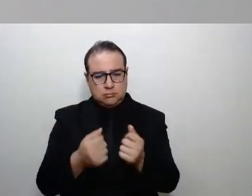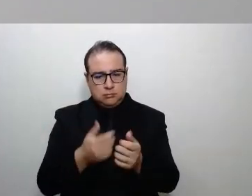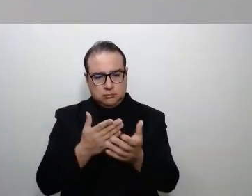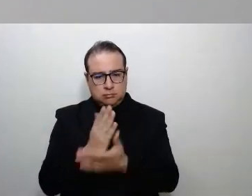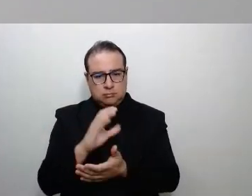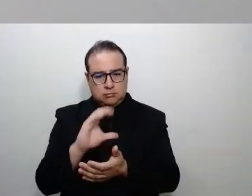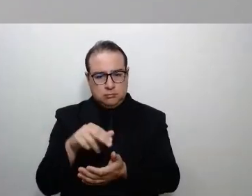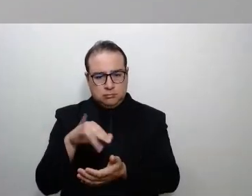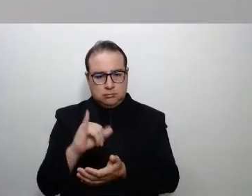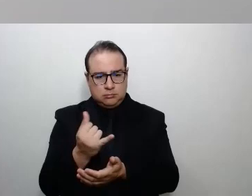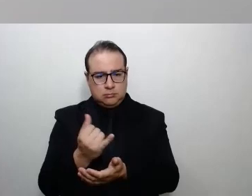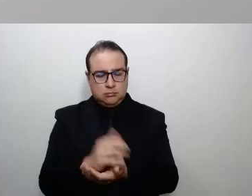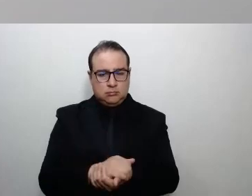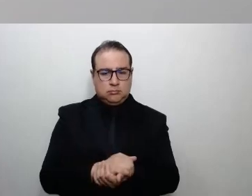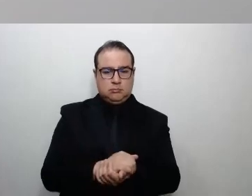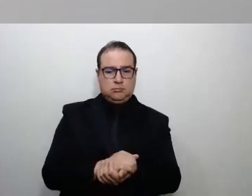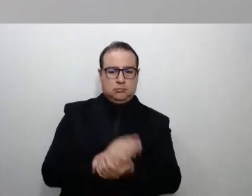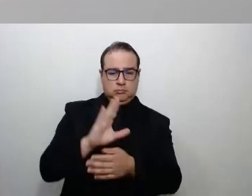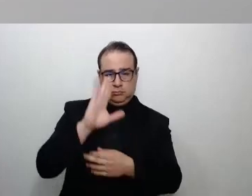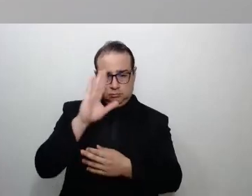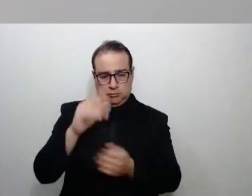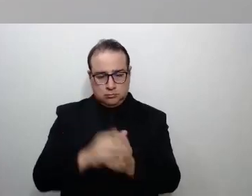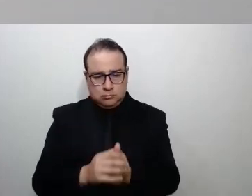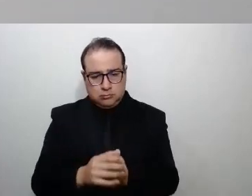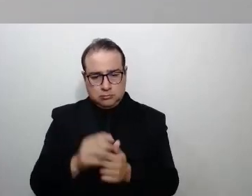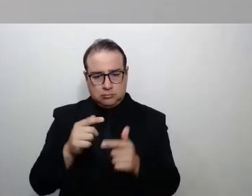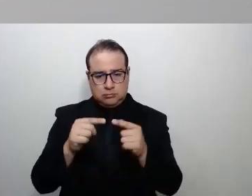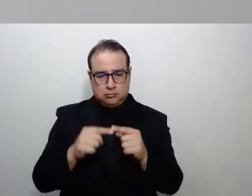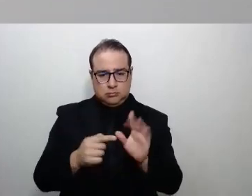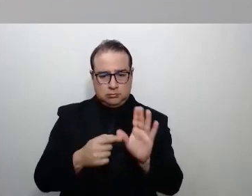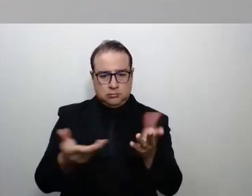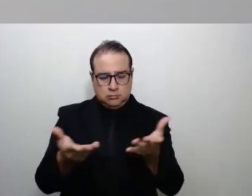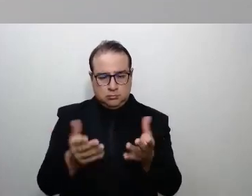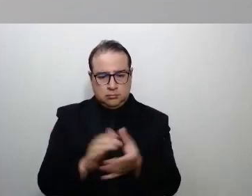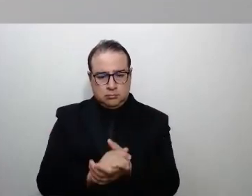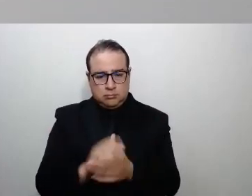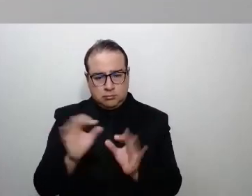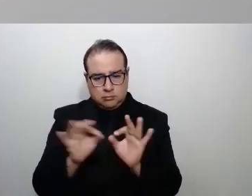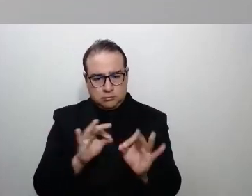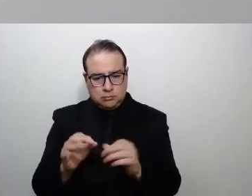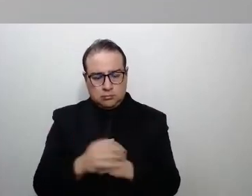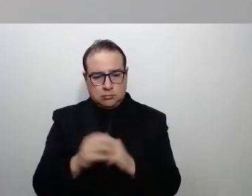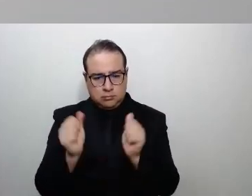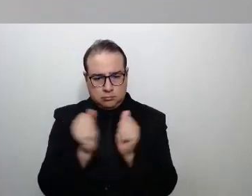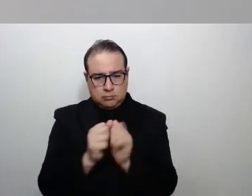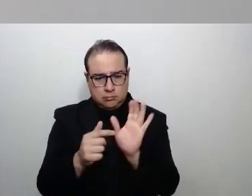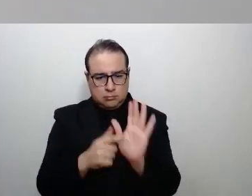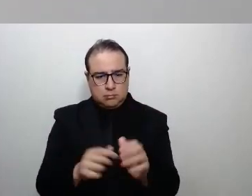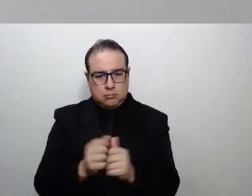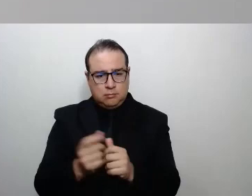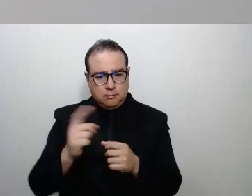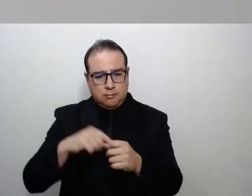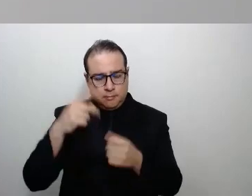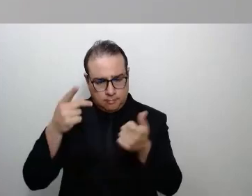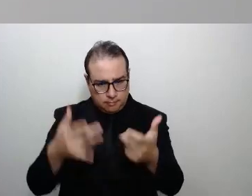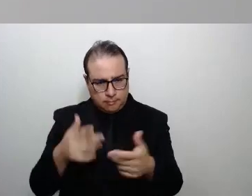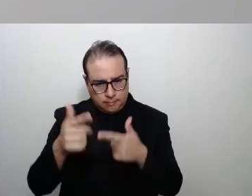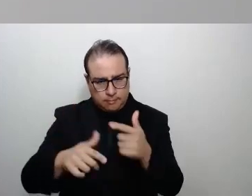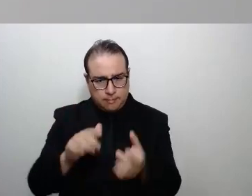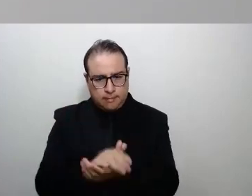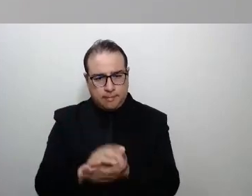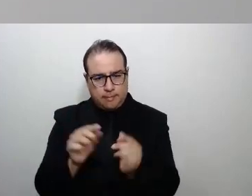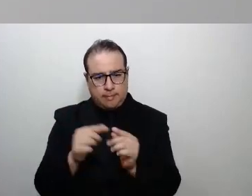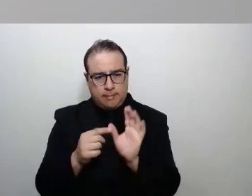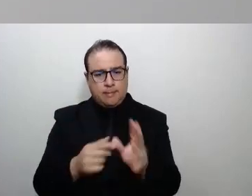CNJ eu destaquei poucas medidas que a gente pode fazer ao lado daquelas volta a dizer que a